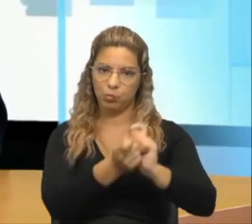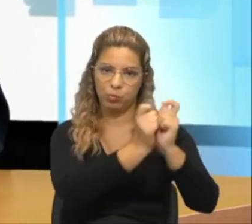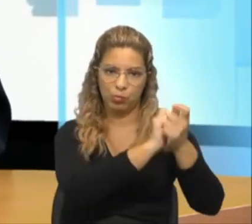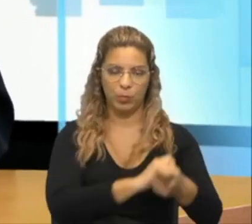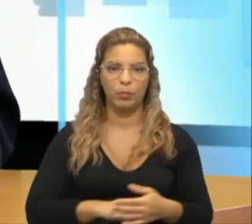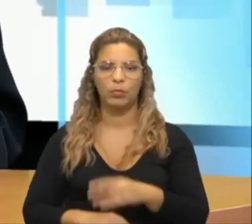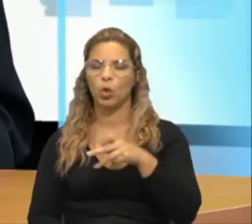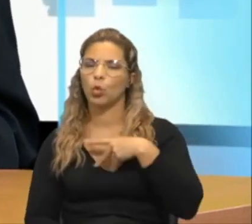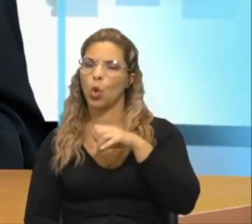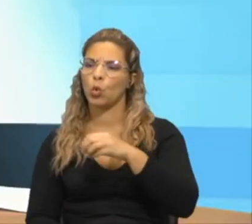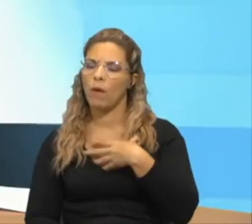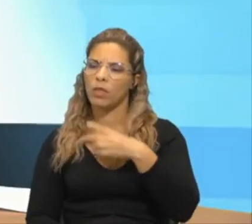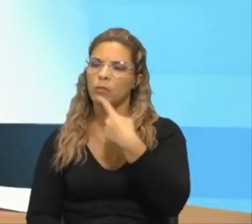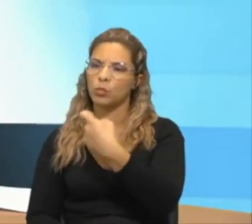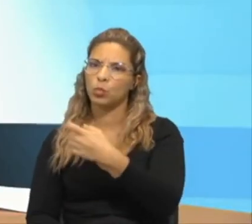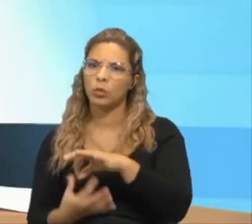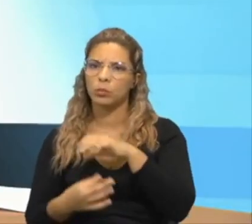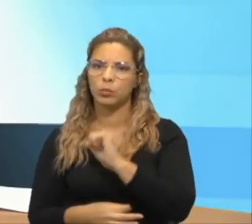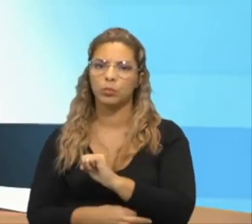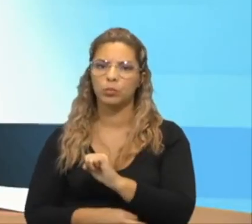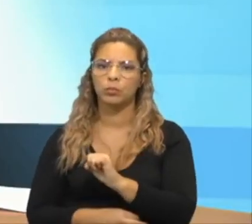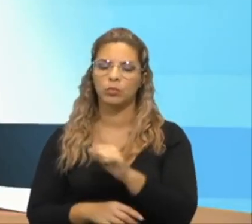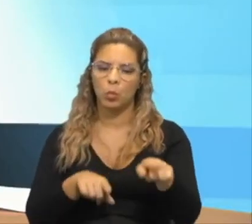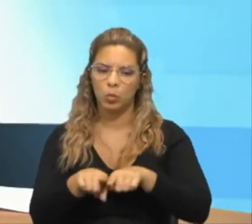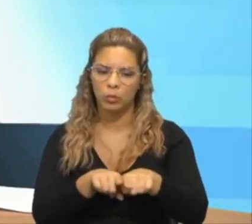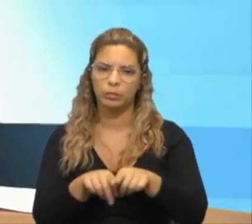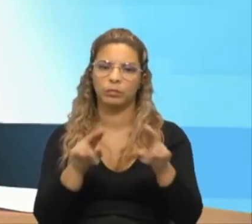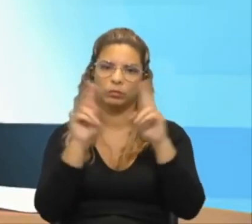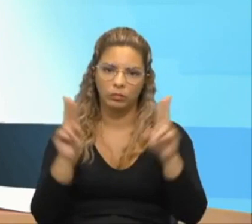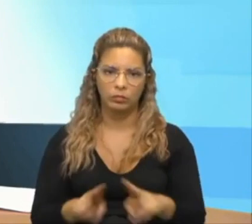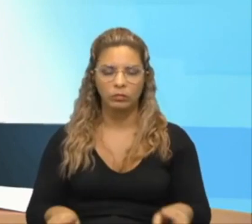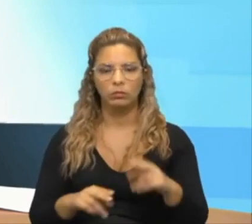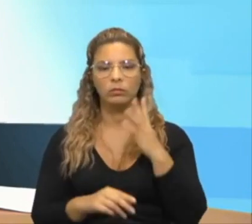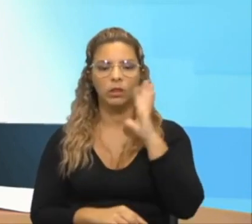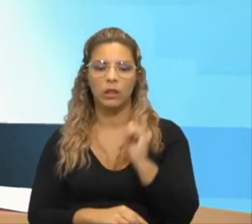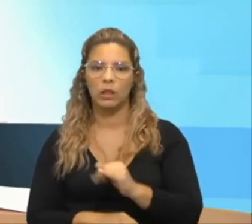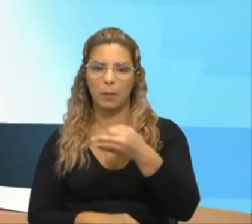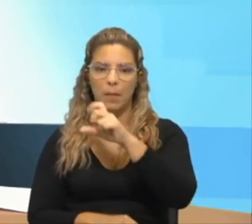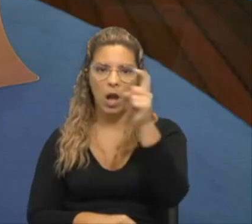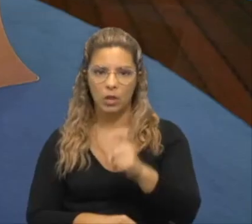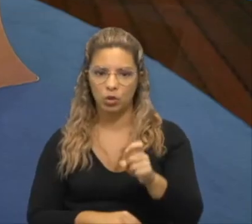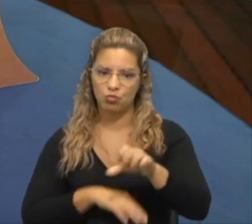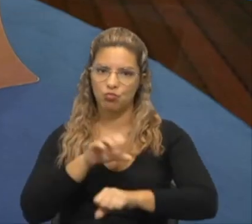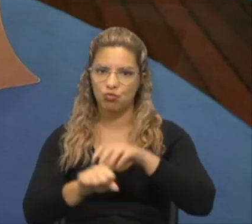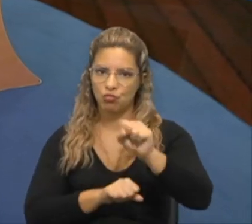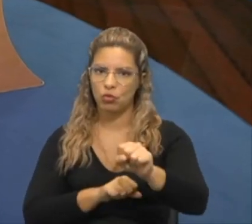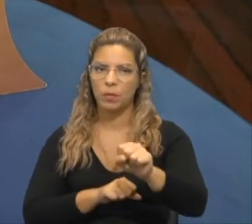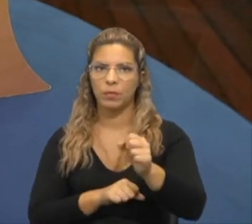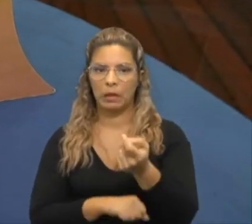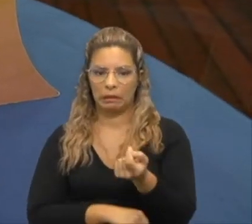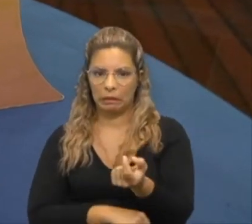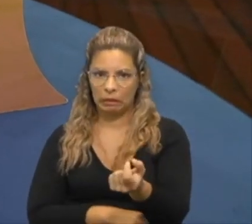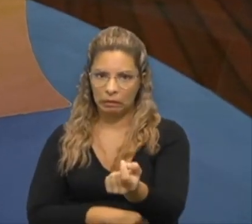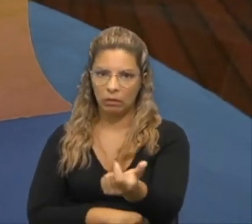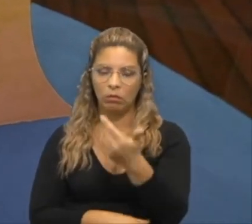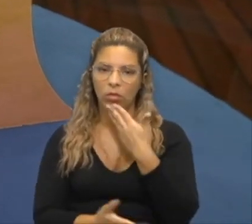estes temas da política internacional, da construção da paz entre as nações, está próximo e deve